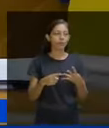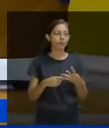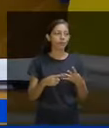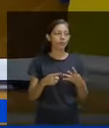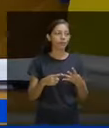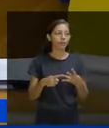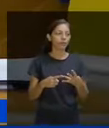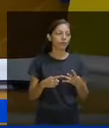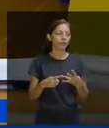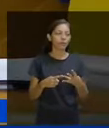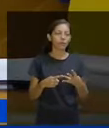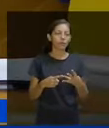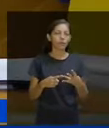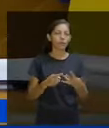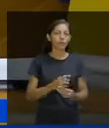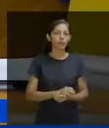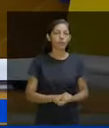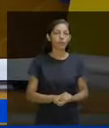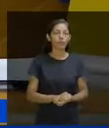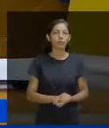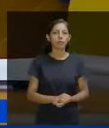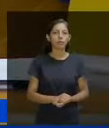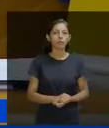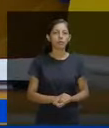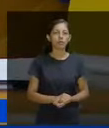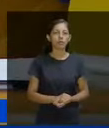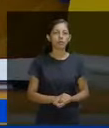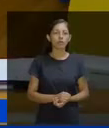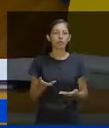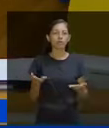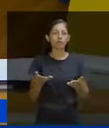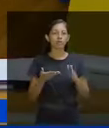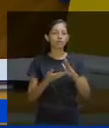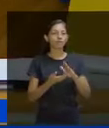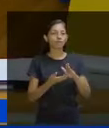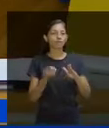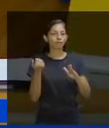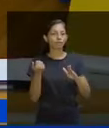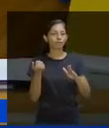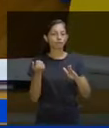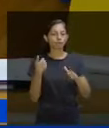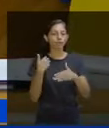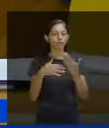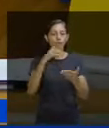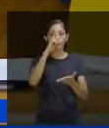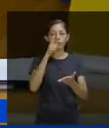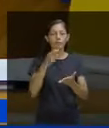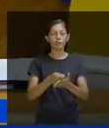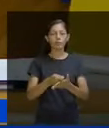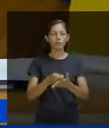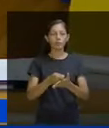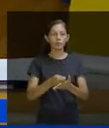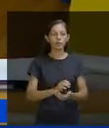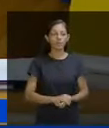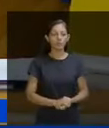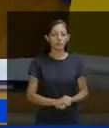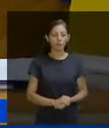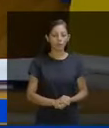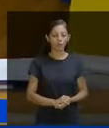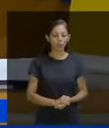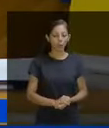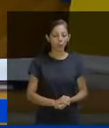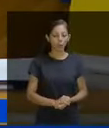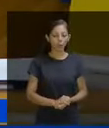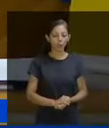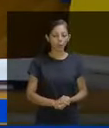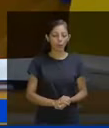pauta, eu vou retirar de pauta para decidir em gabinete, porque é o caso,